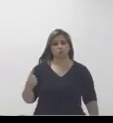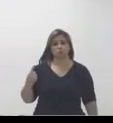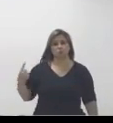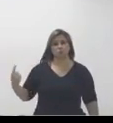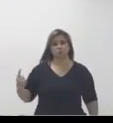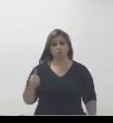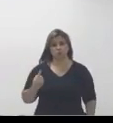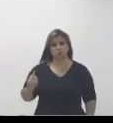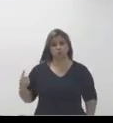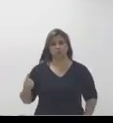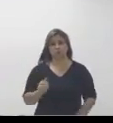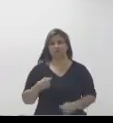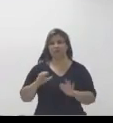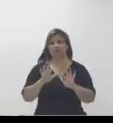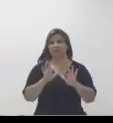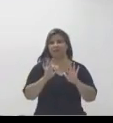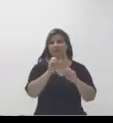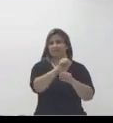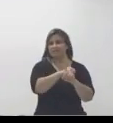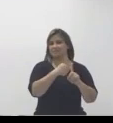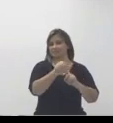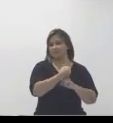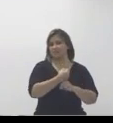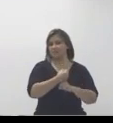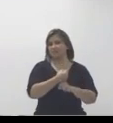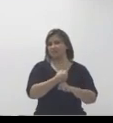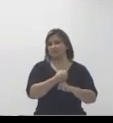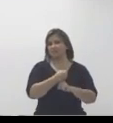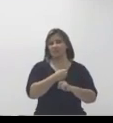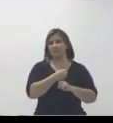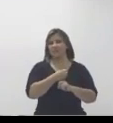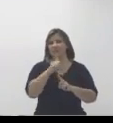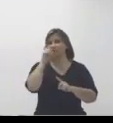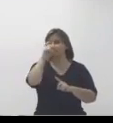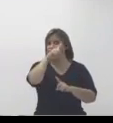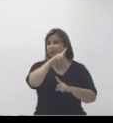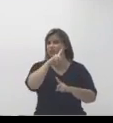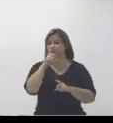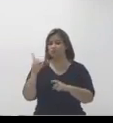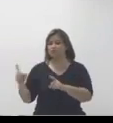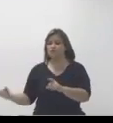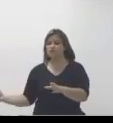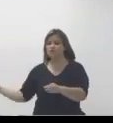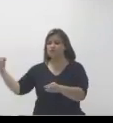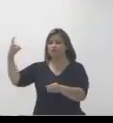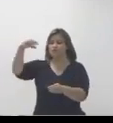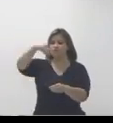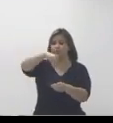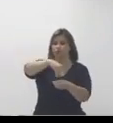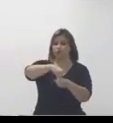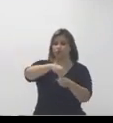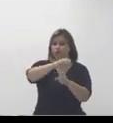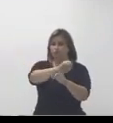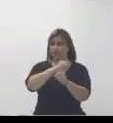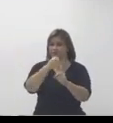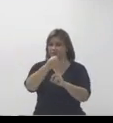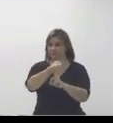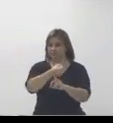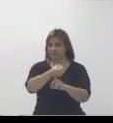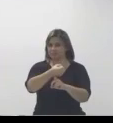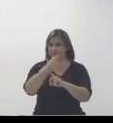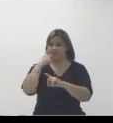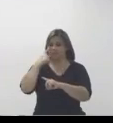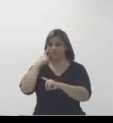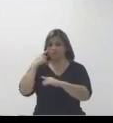da comunidade elas não são dispositivos de promoção da integração social a gente vê o processo